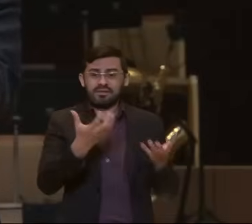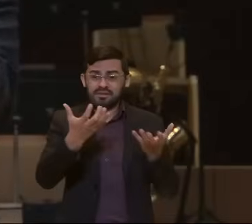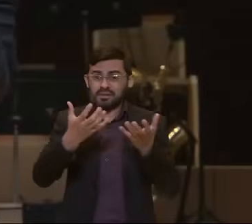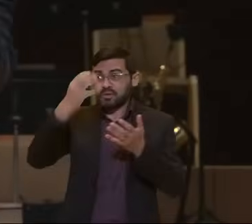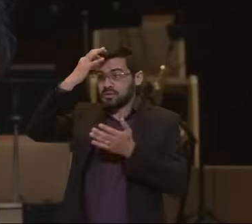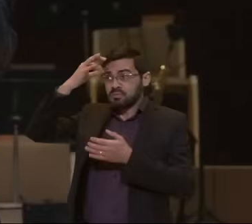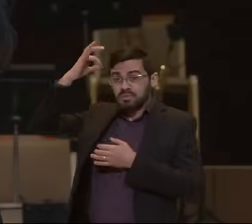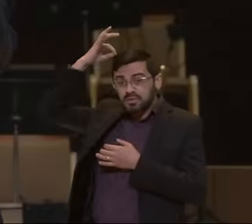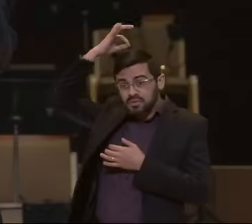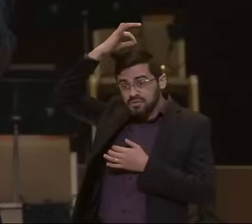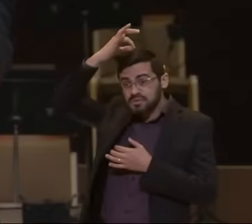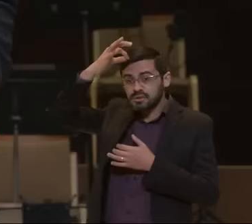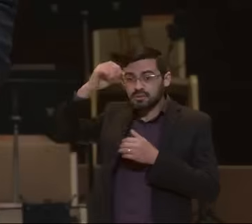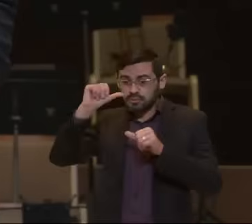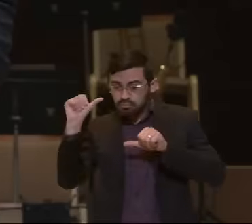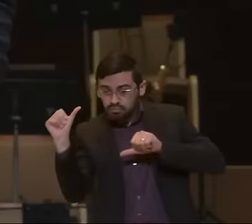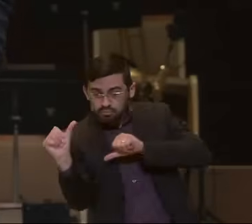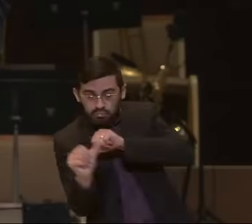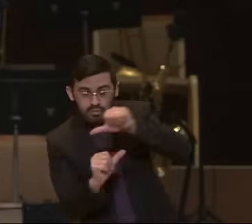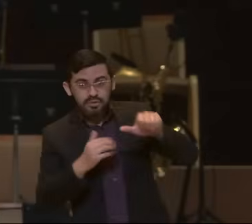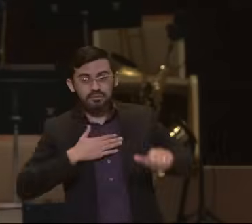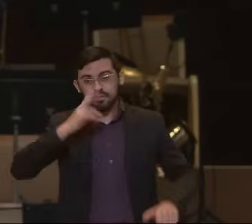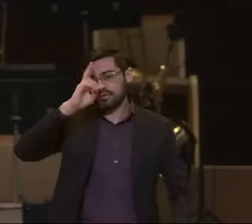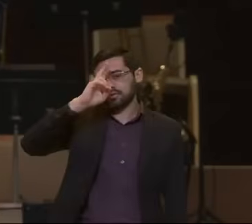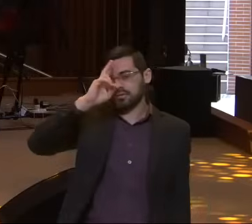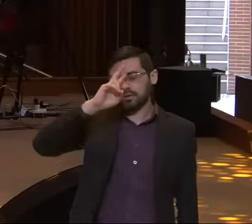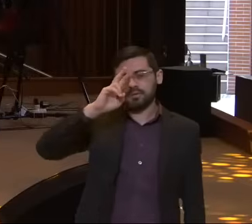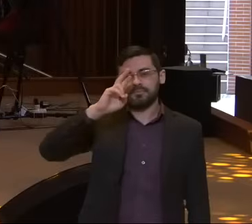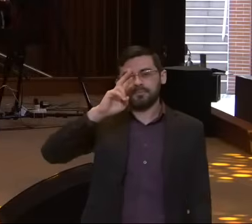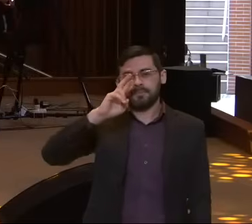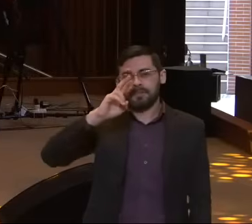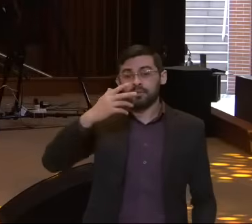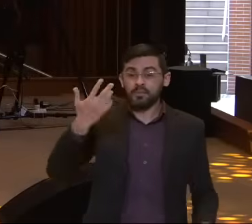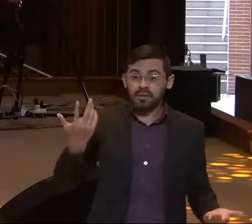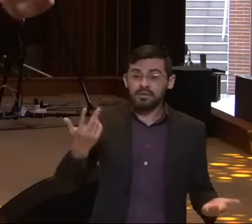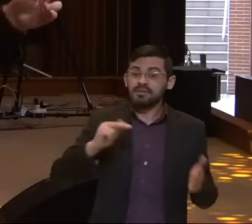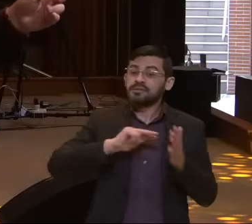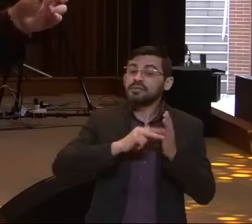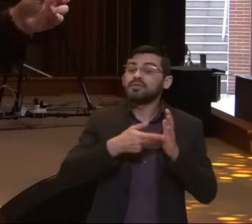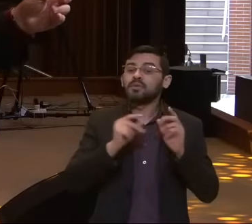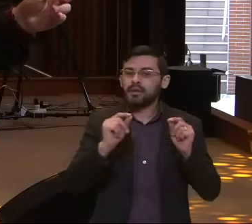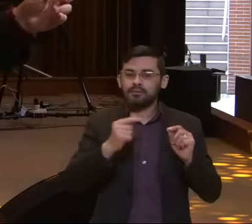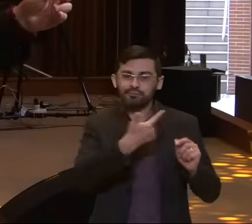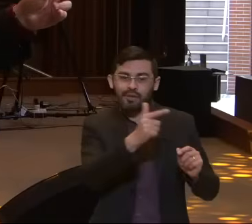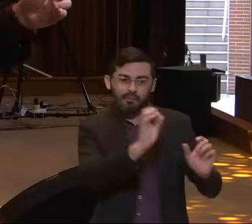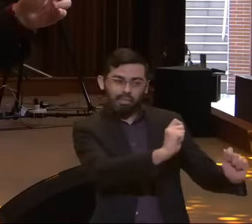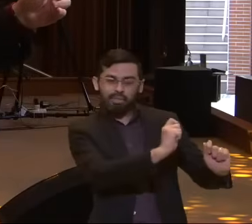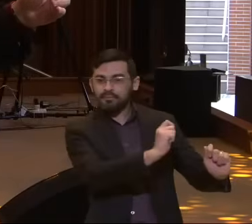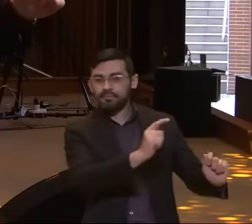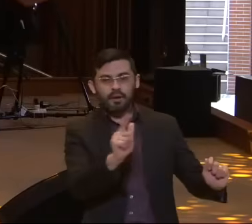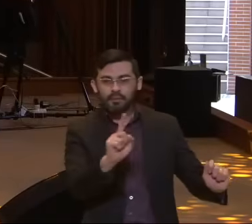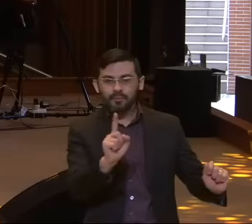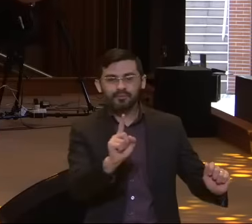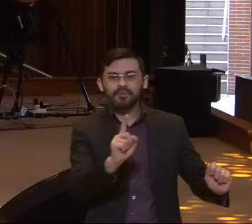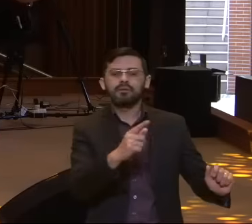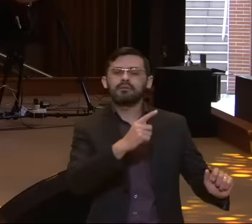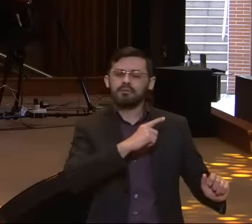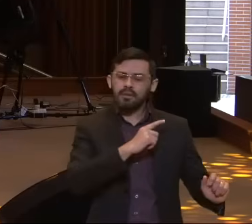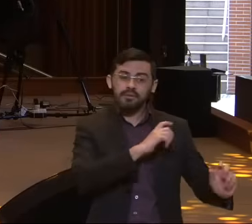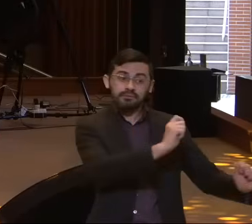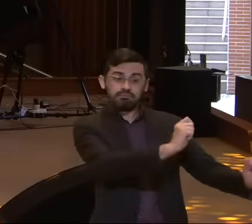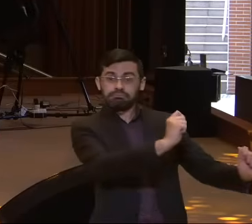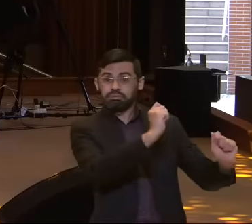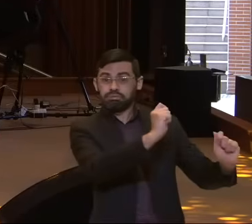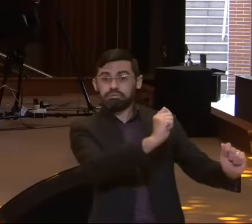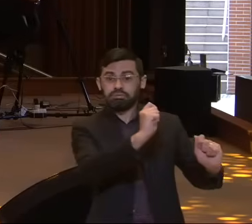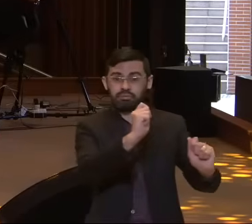Santo reescrever a minha história. Não significa que você não vai ser tentado, não significa que